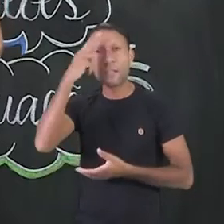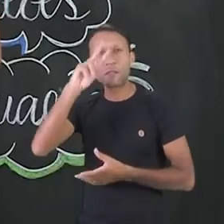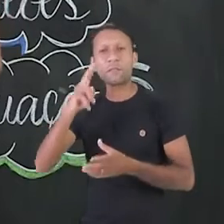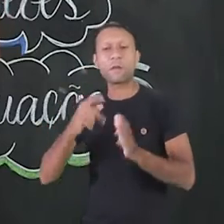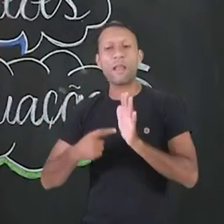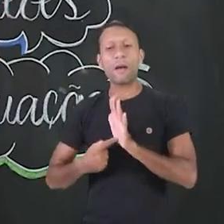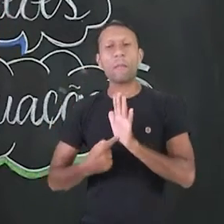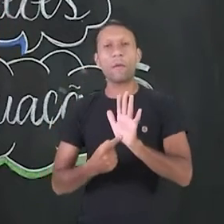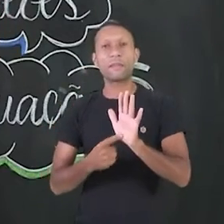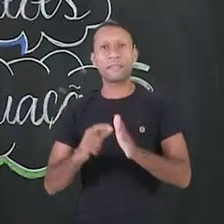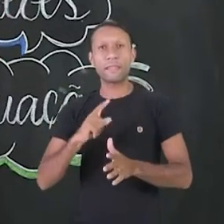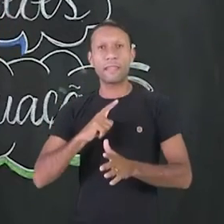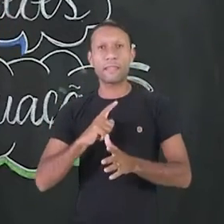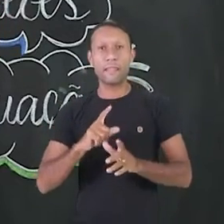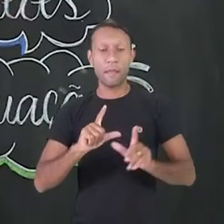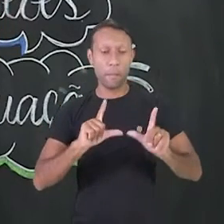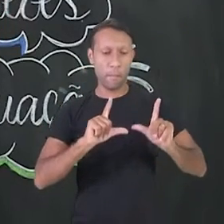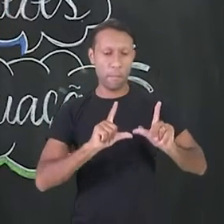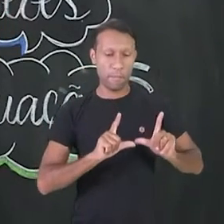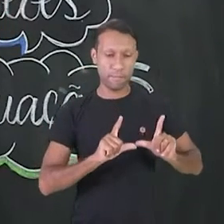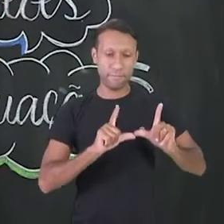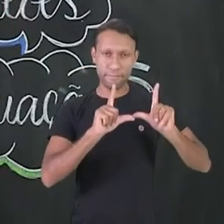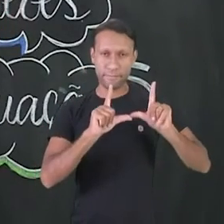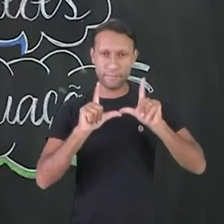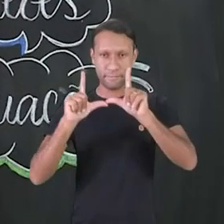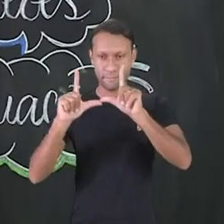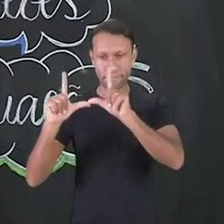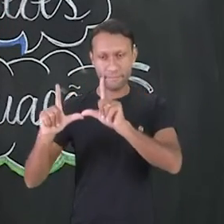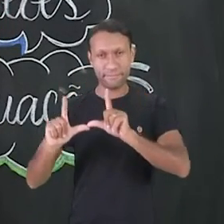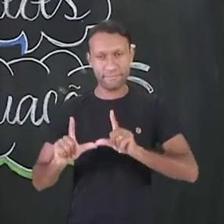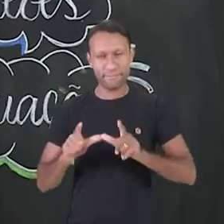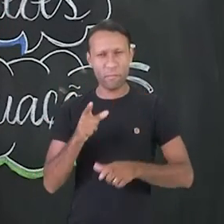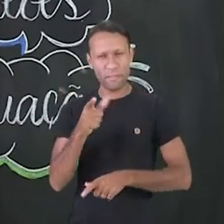contadas por meio de quadros e de planos.